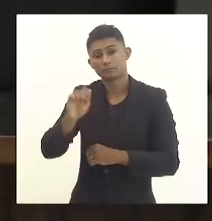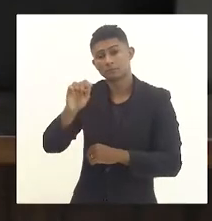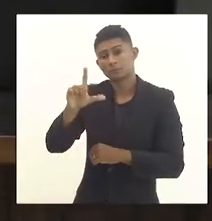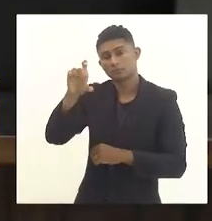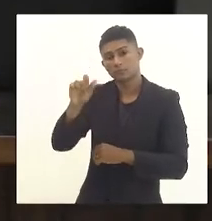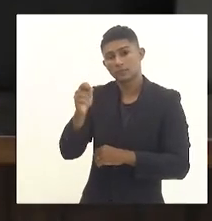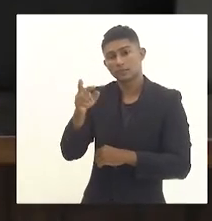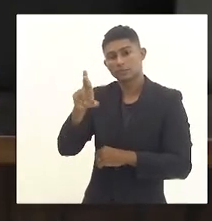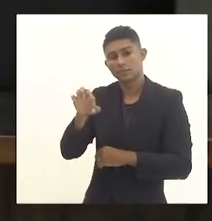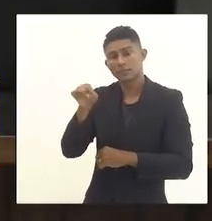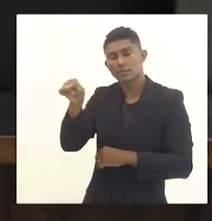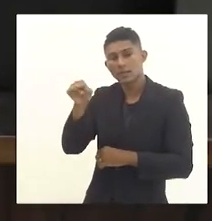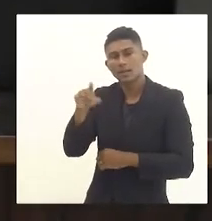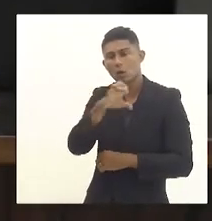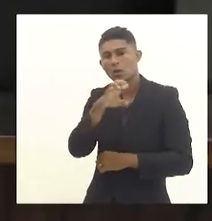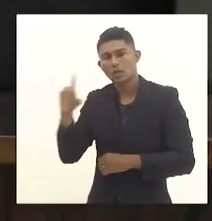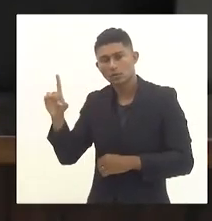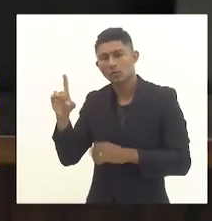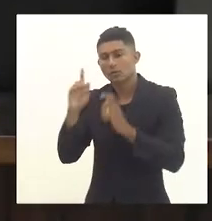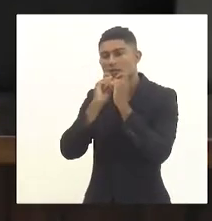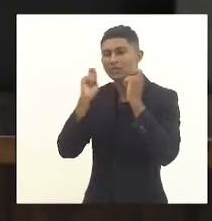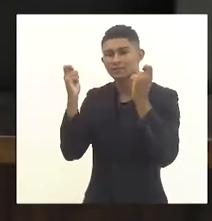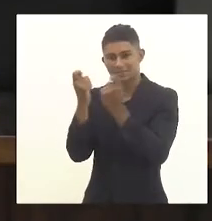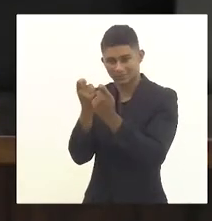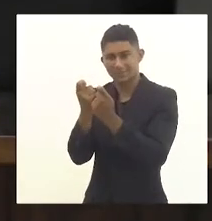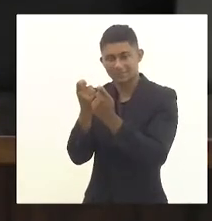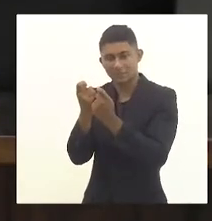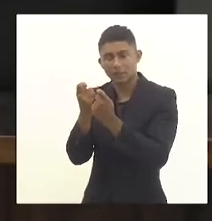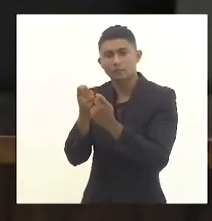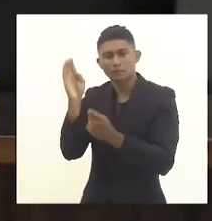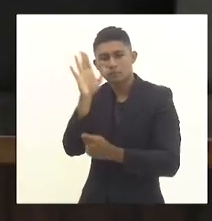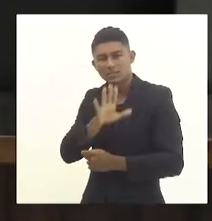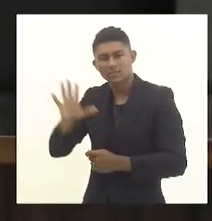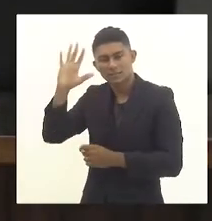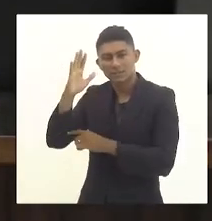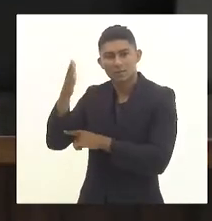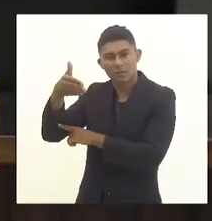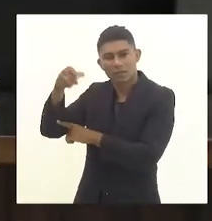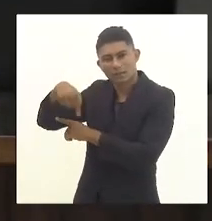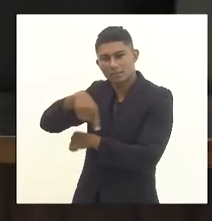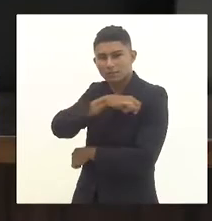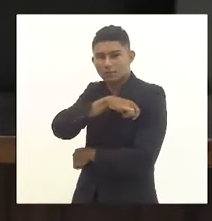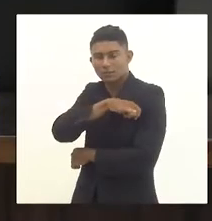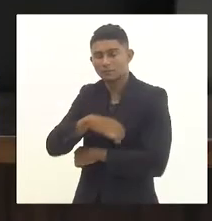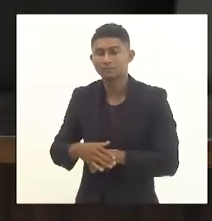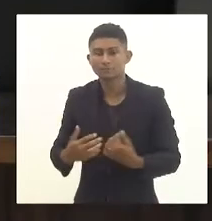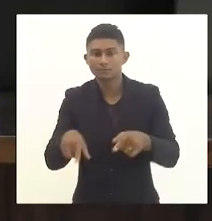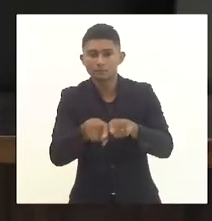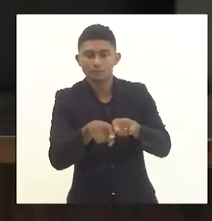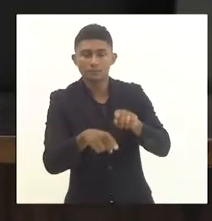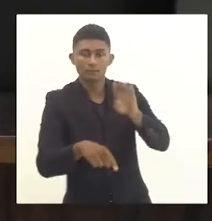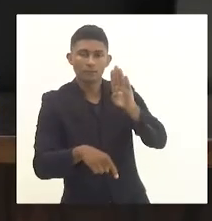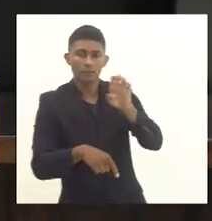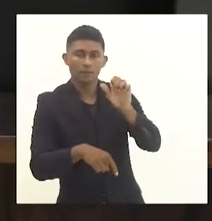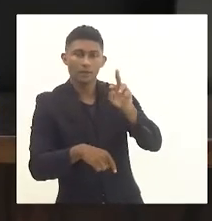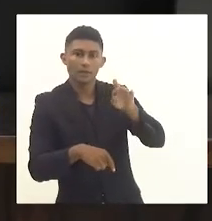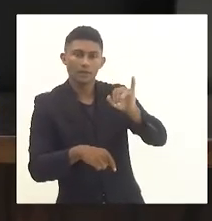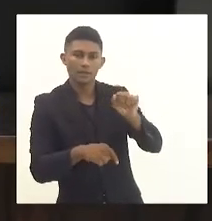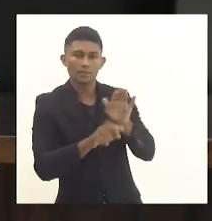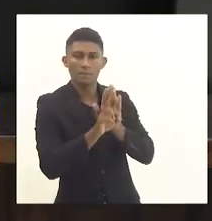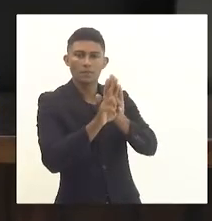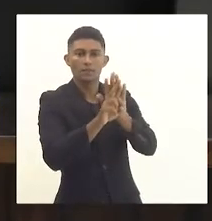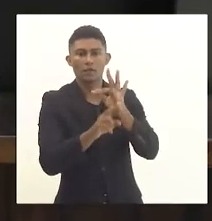estadual da Associação Brasileira de Indústria de Hotéis do Rio de Janeiro. Beatriz Farias, representando a FIJAN.